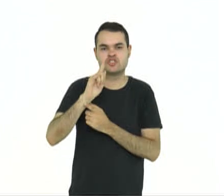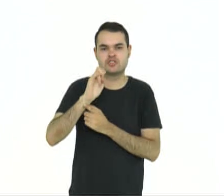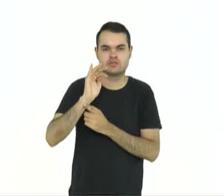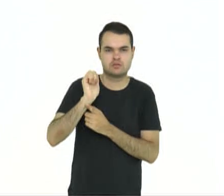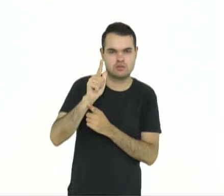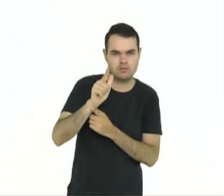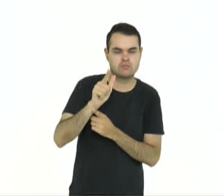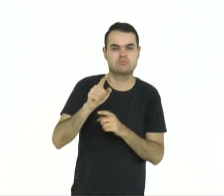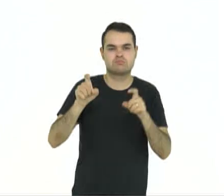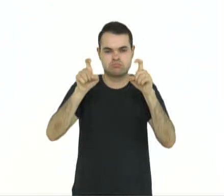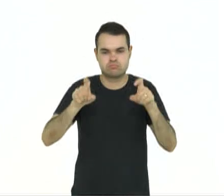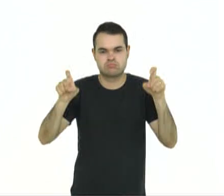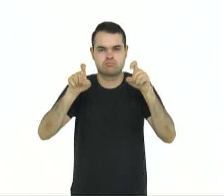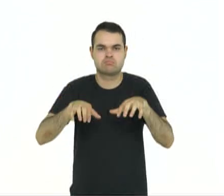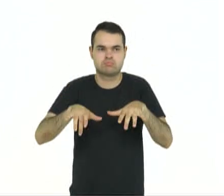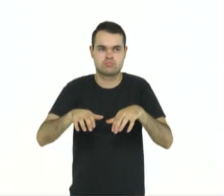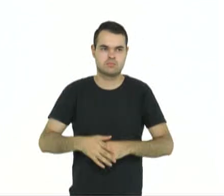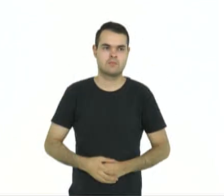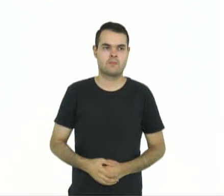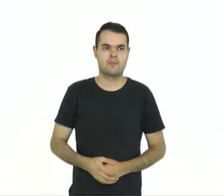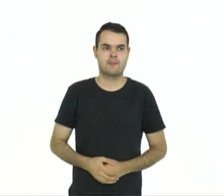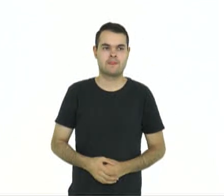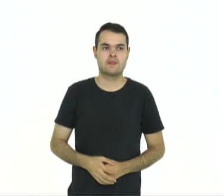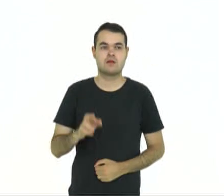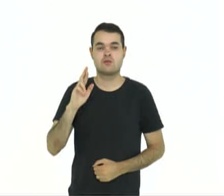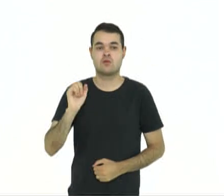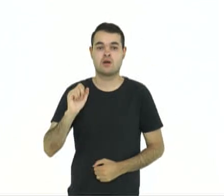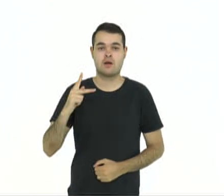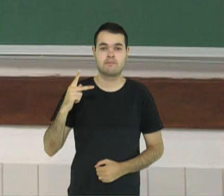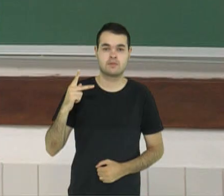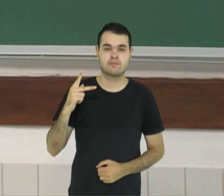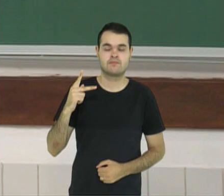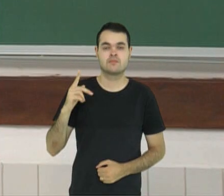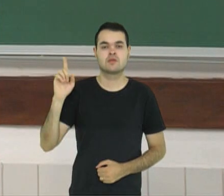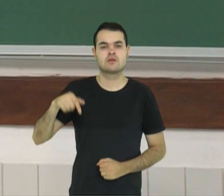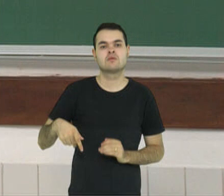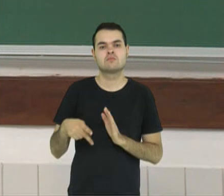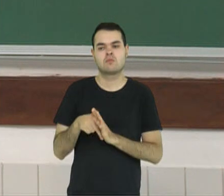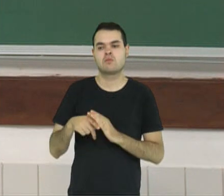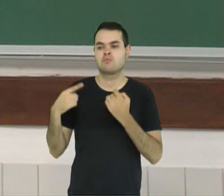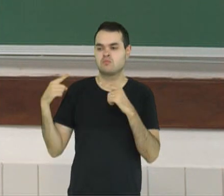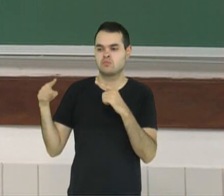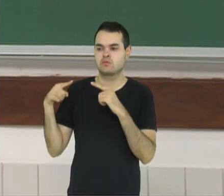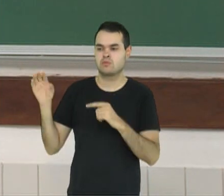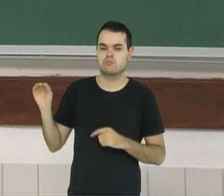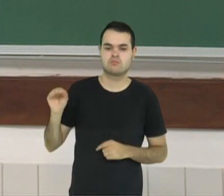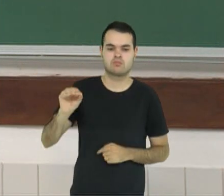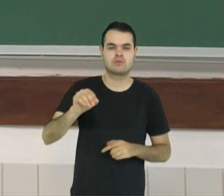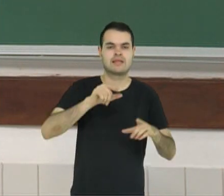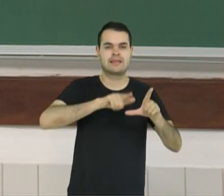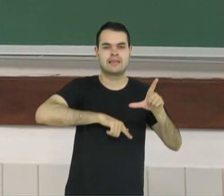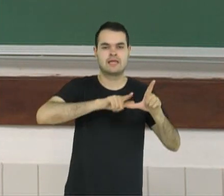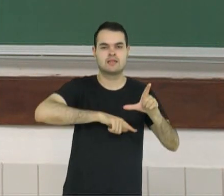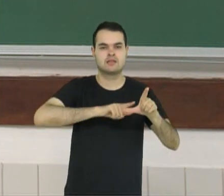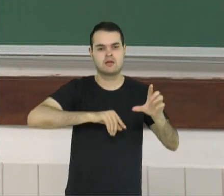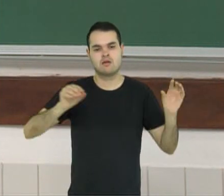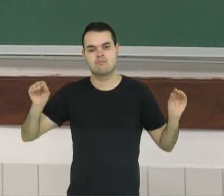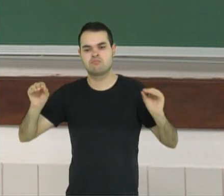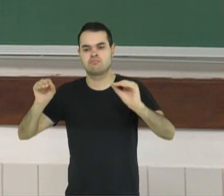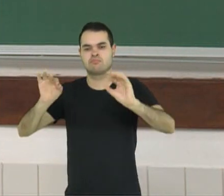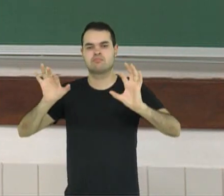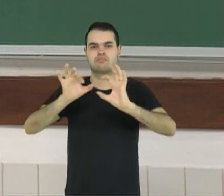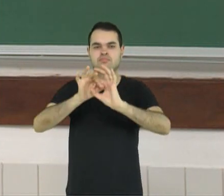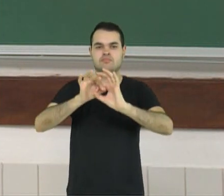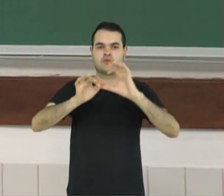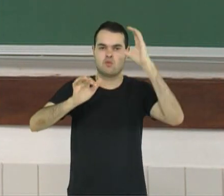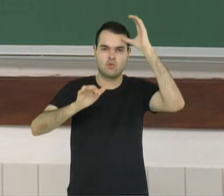para você, ele é uma poesia ritmada com fundo musical, ou seja, ele pega a música e coloca letra. Ele faz a parte de